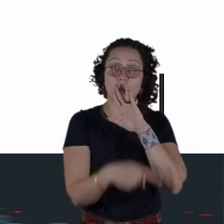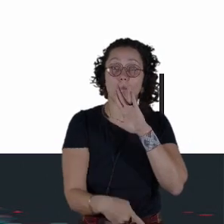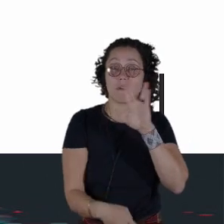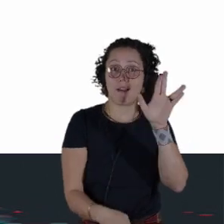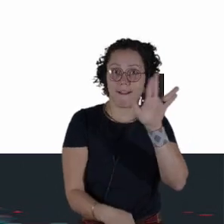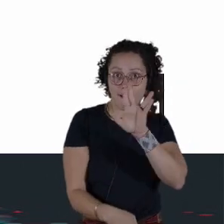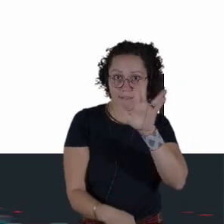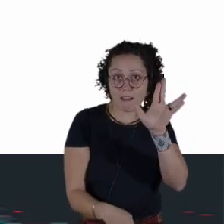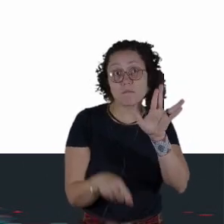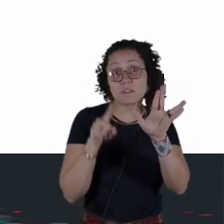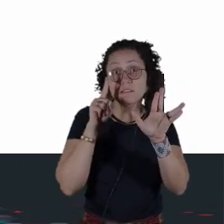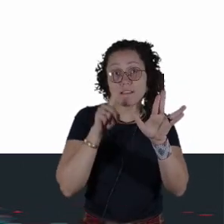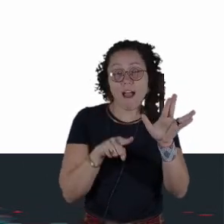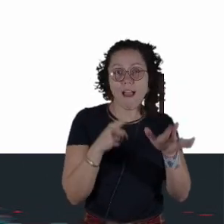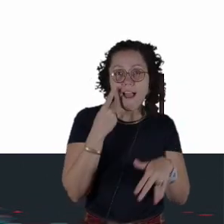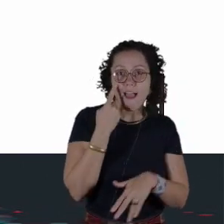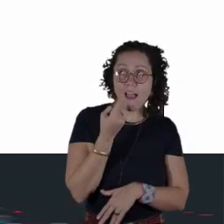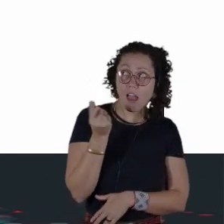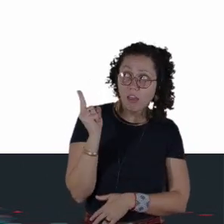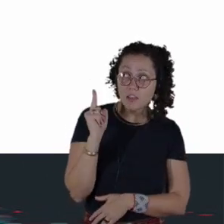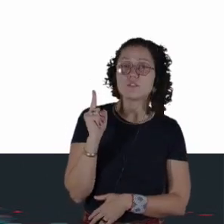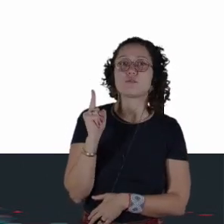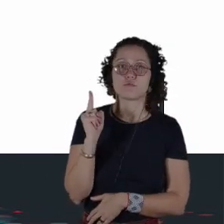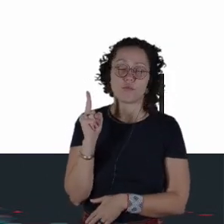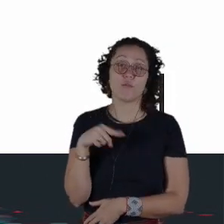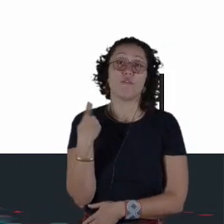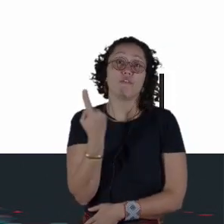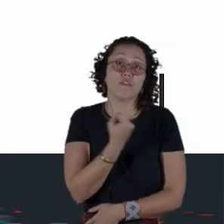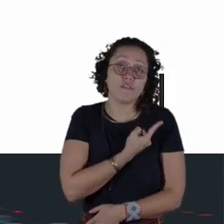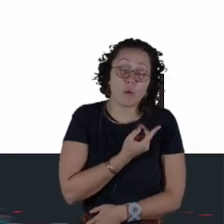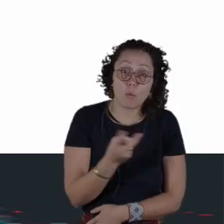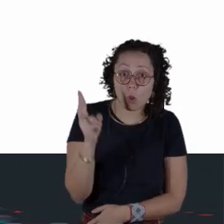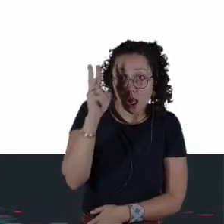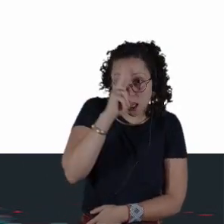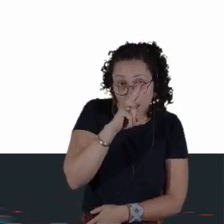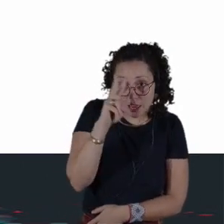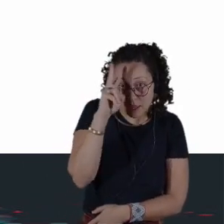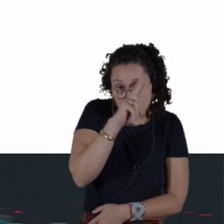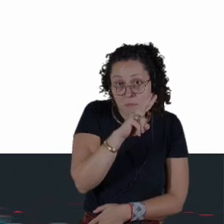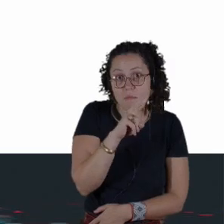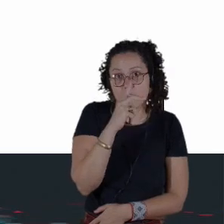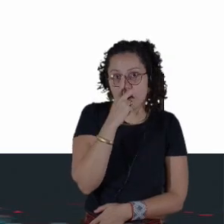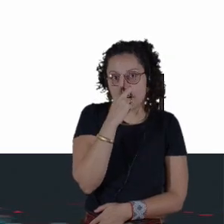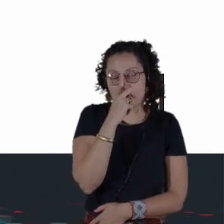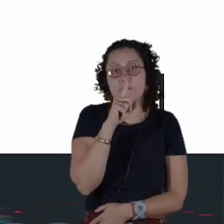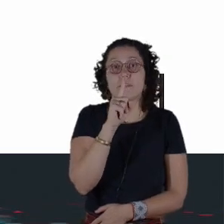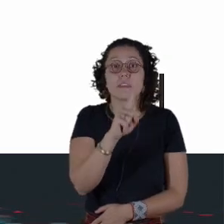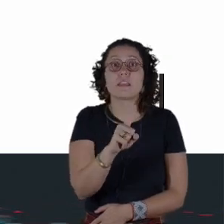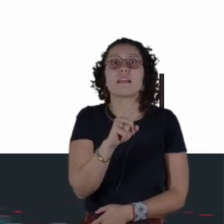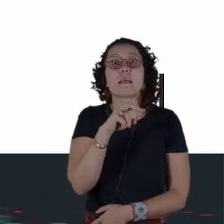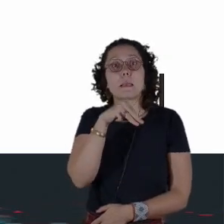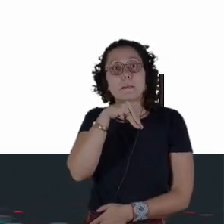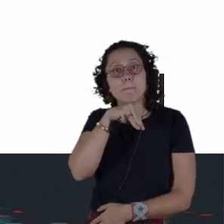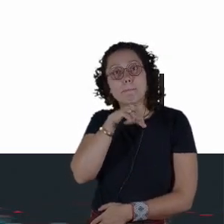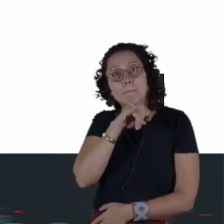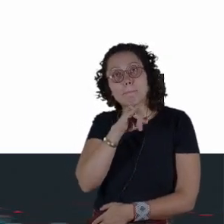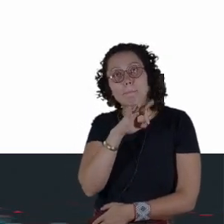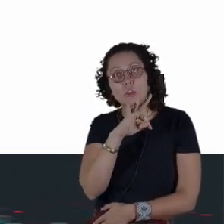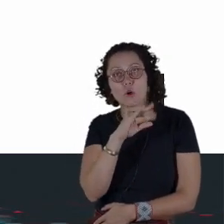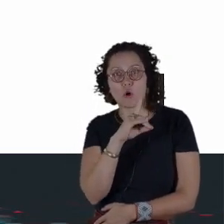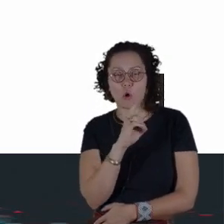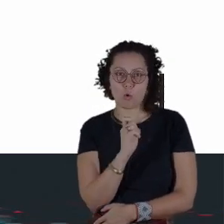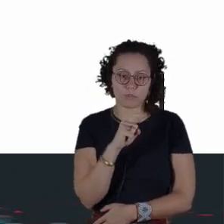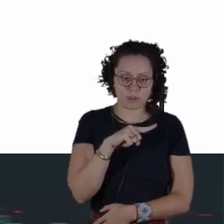E também vamos nos lembrar do trabalho, do efeito de canabinoides na mitocôndria. Na mitocôndria é como